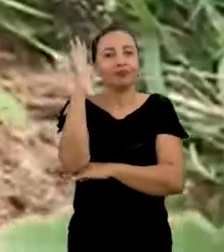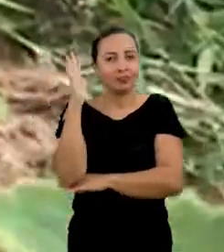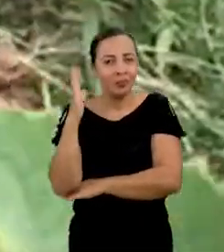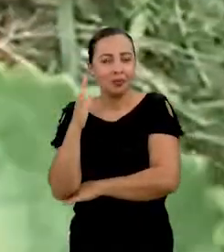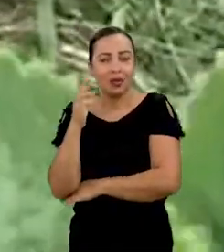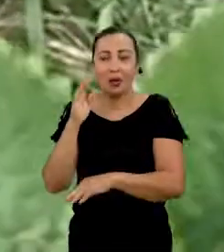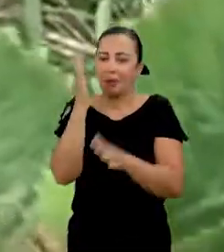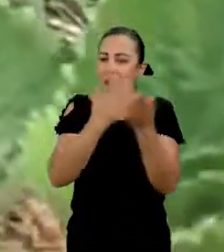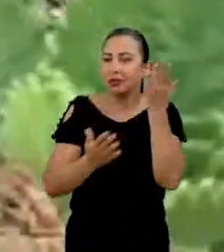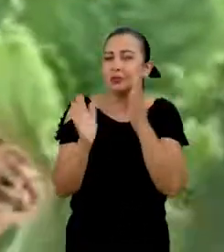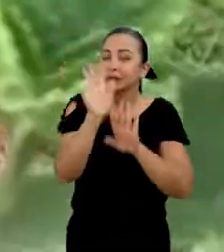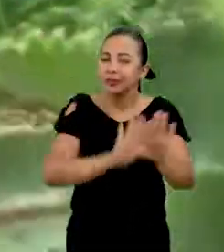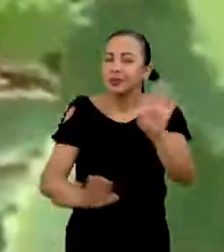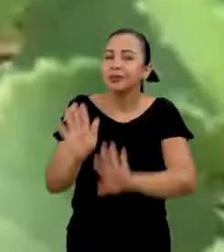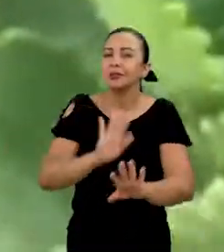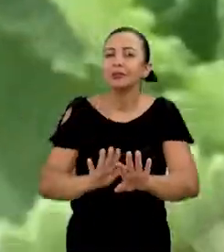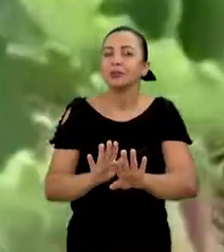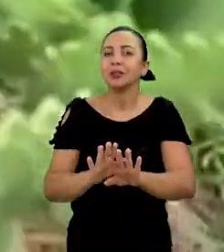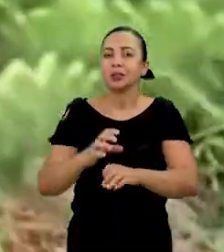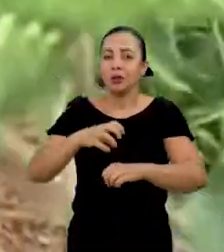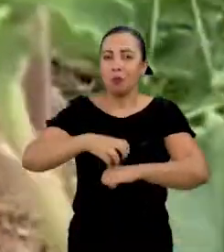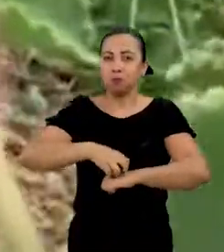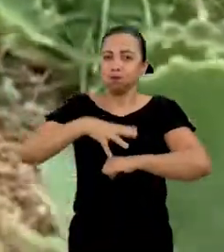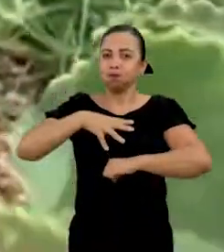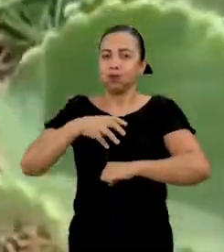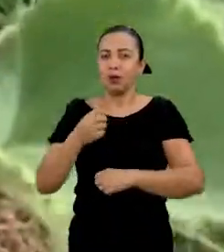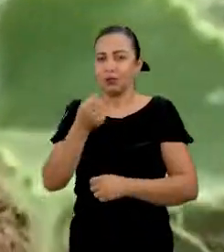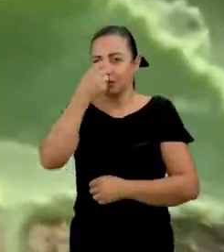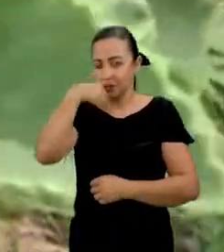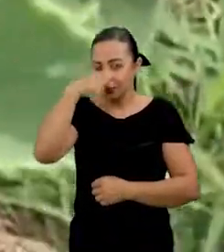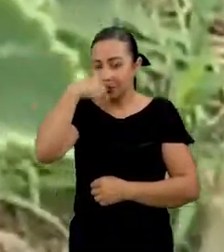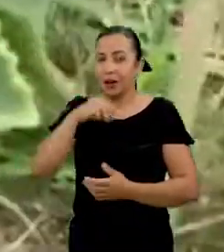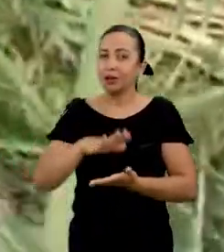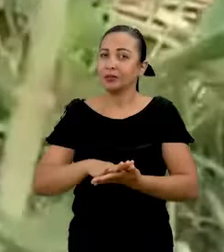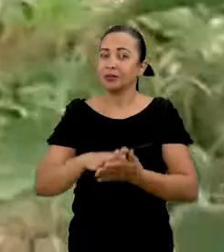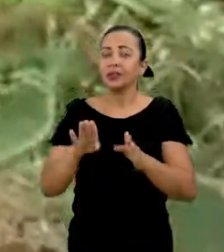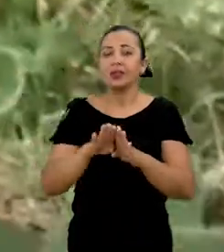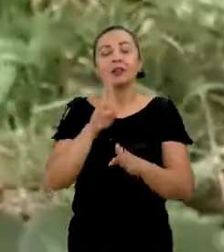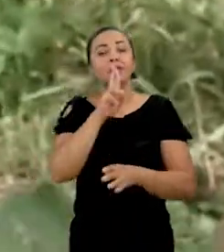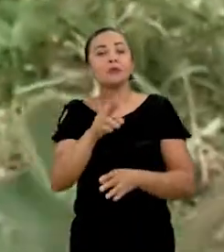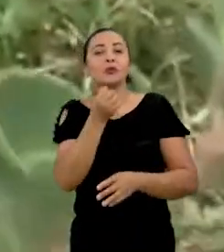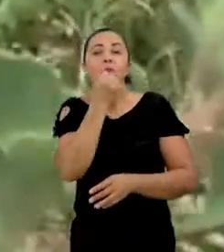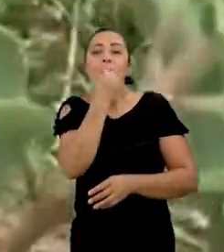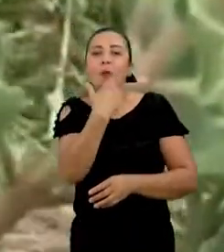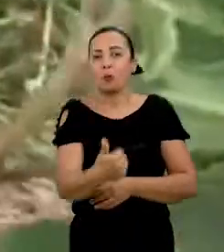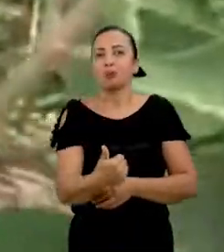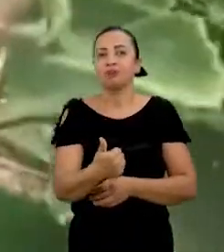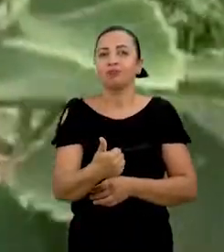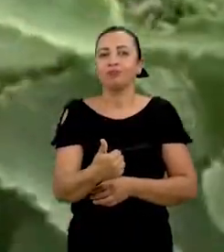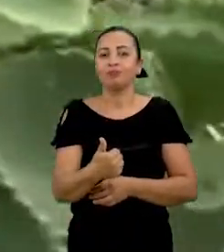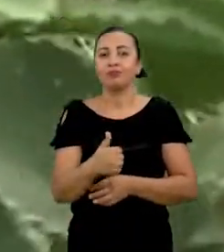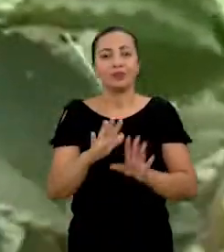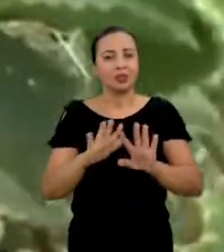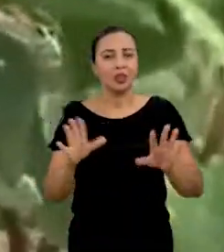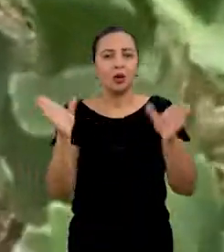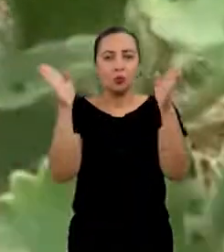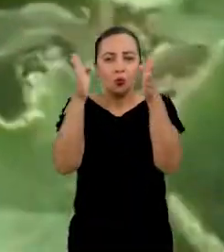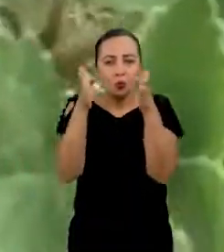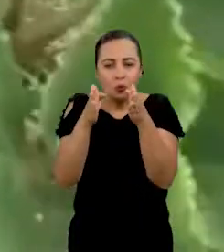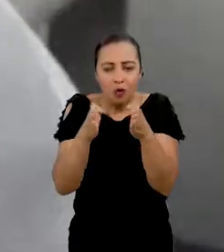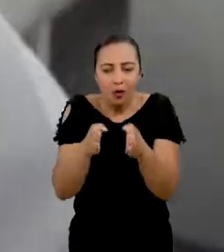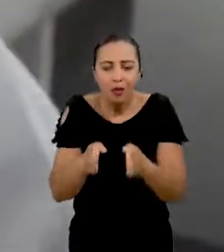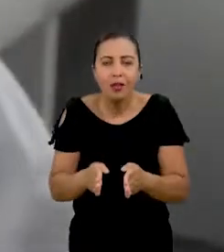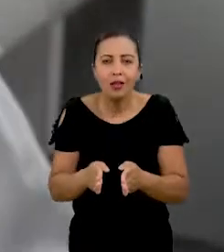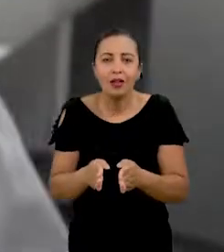de infecções gripais e os resultados foram promissores, né? Então, meio que a gente foi afunilando ali para